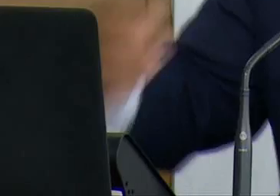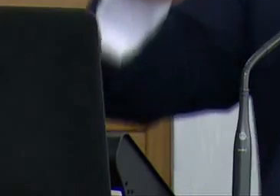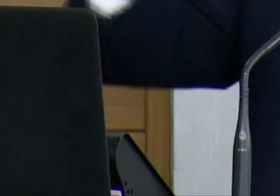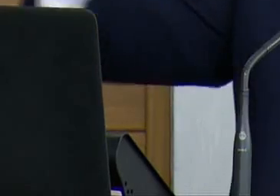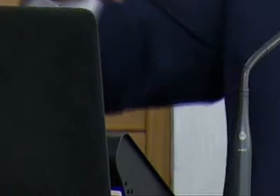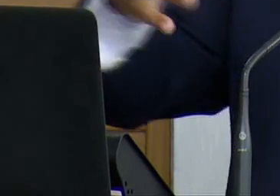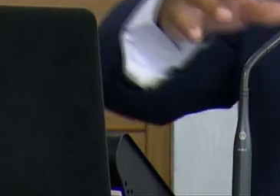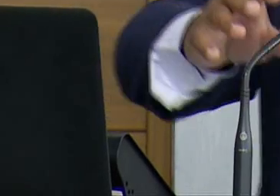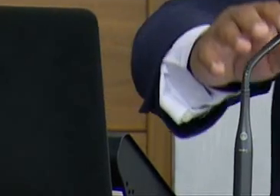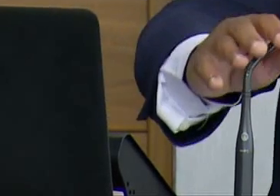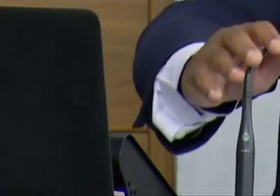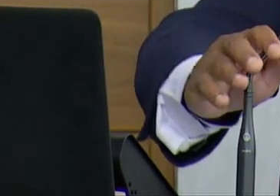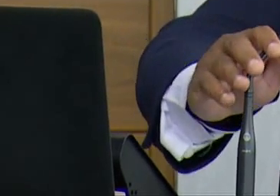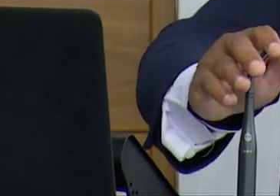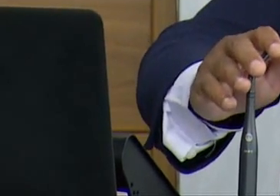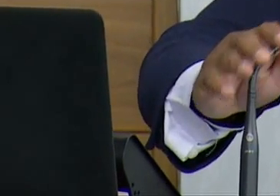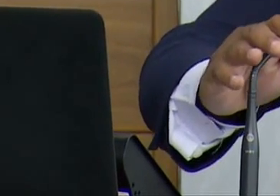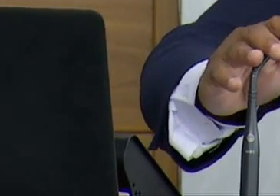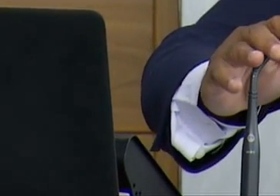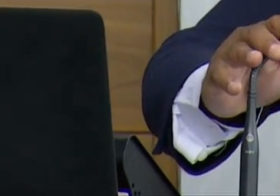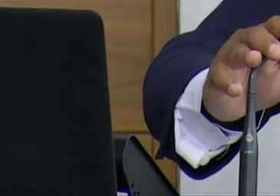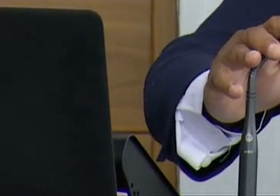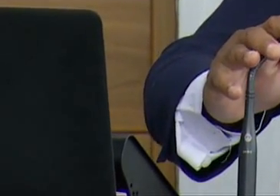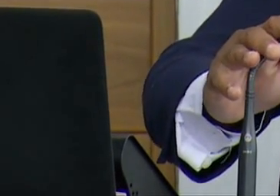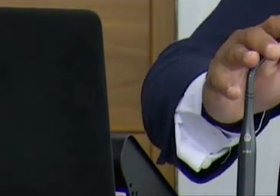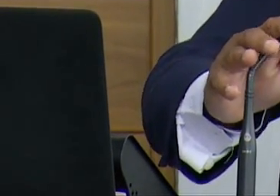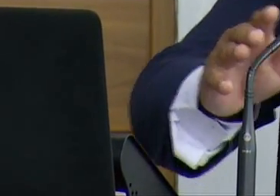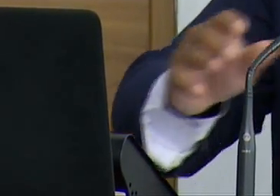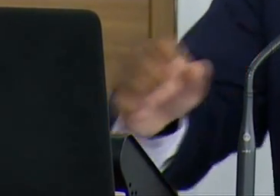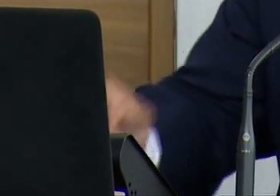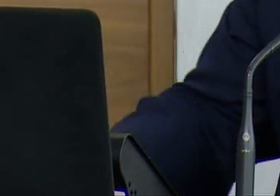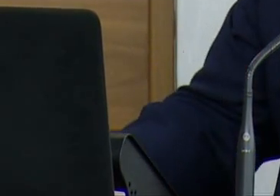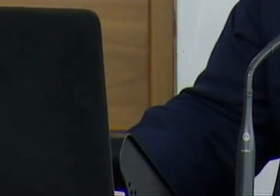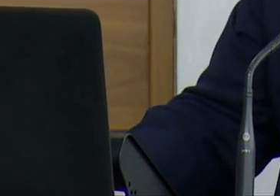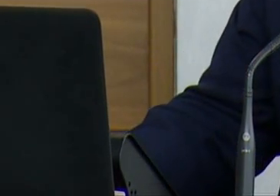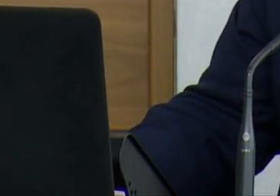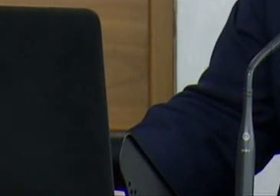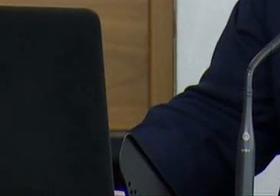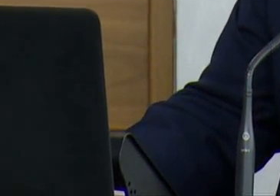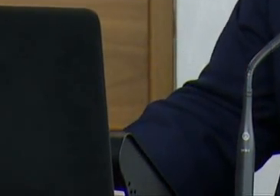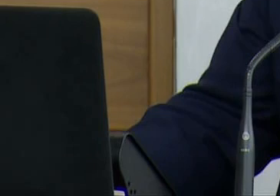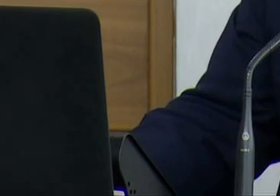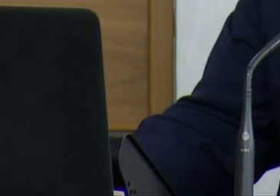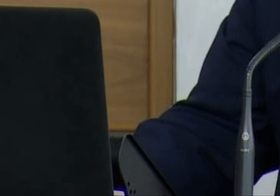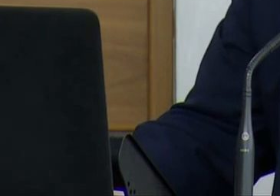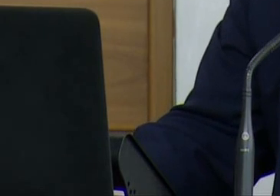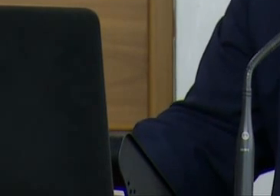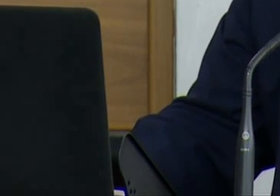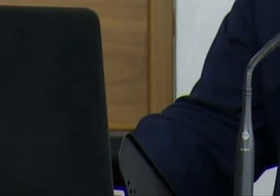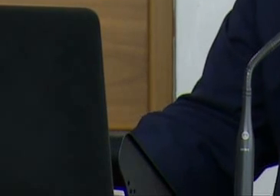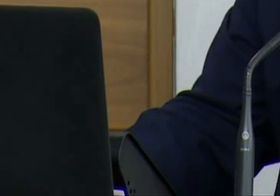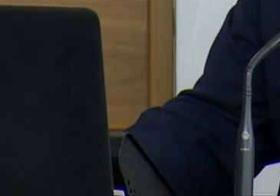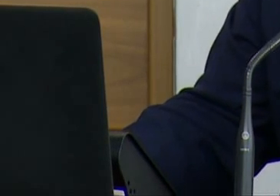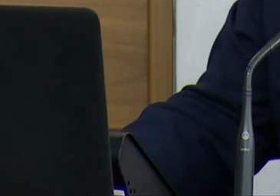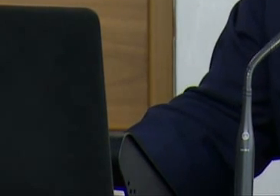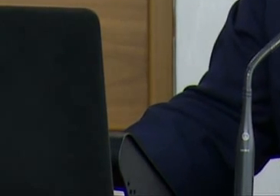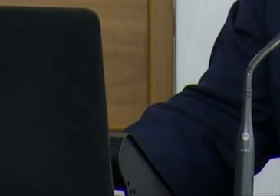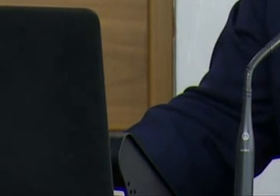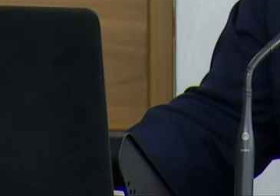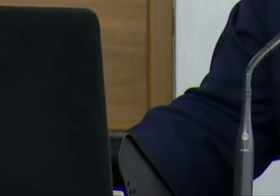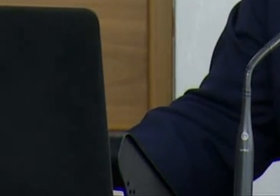vocês, até para nós poder... Existe uma portaria na casa. Se colocar um sim, um